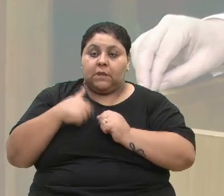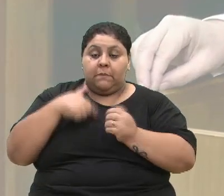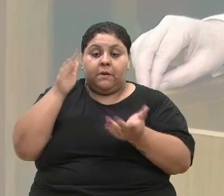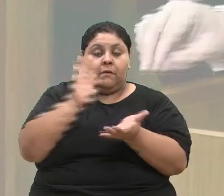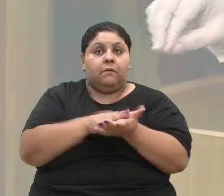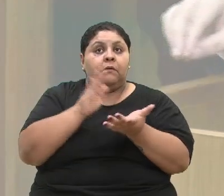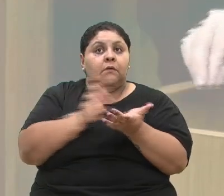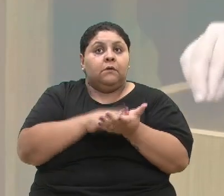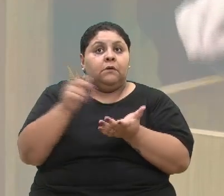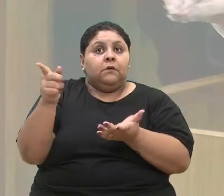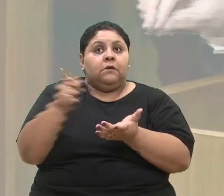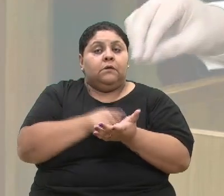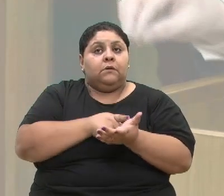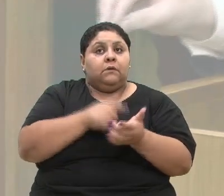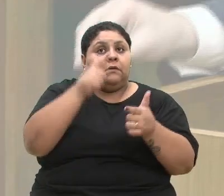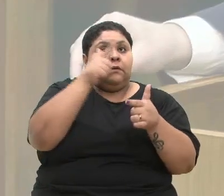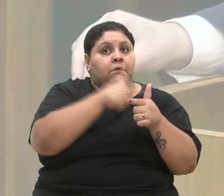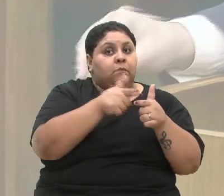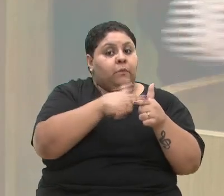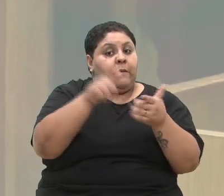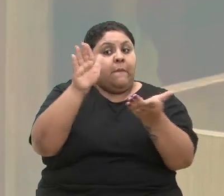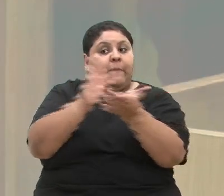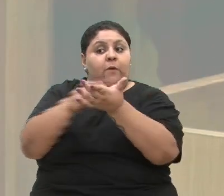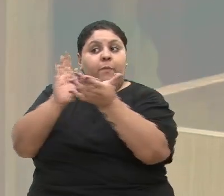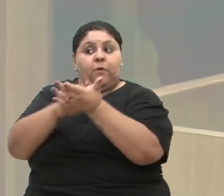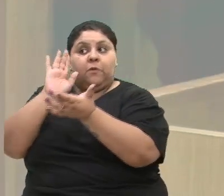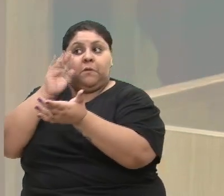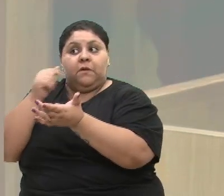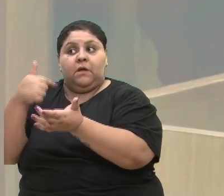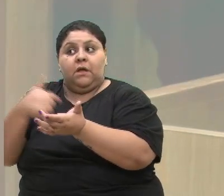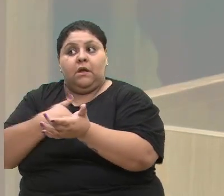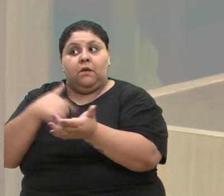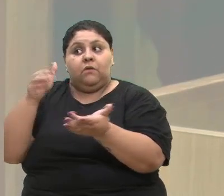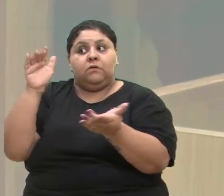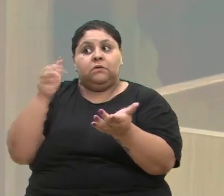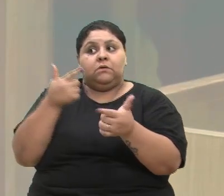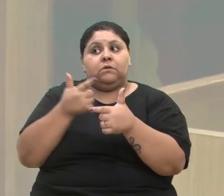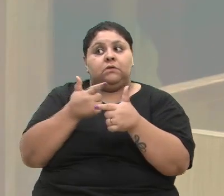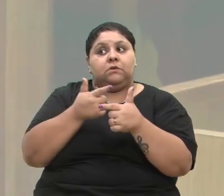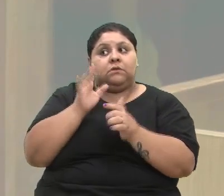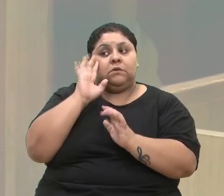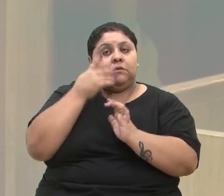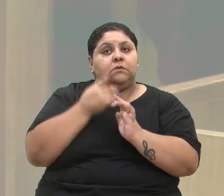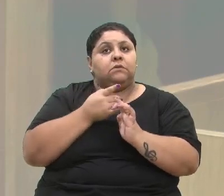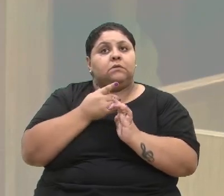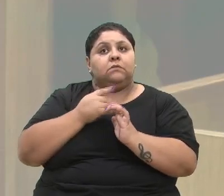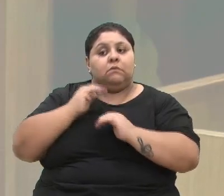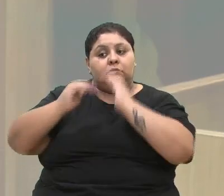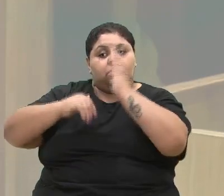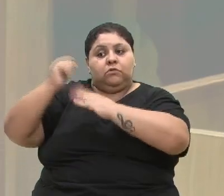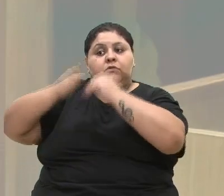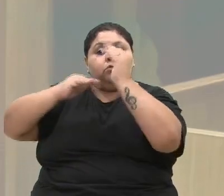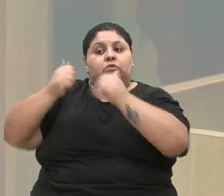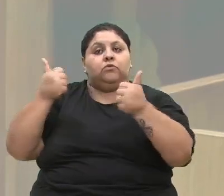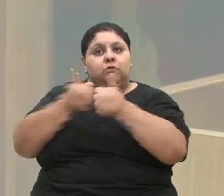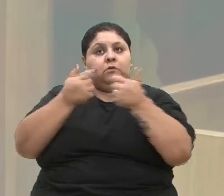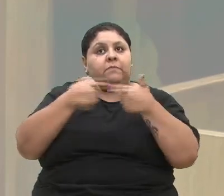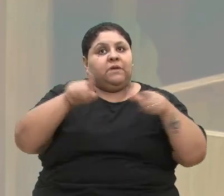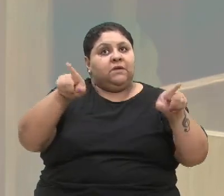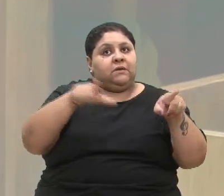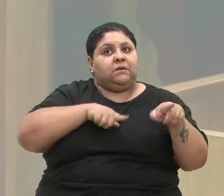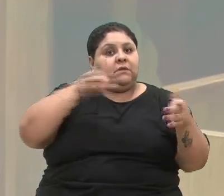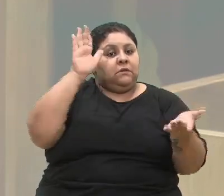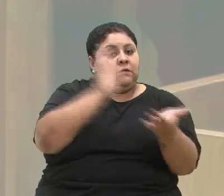é problema, proposta e solução. Eu não tenho a solução. Não tenho. Vamos construir junto, mas tenho proposta. Tem